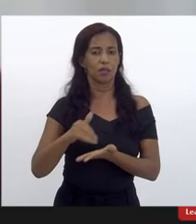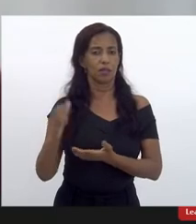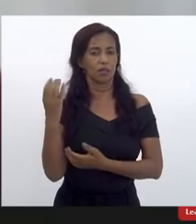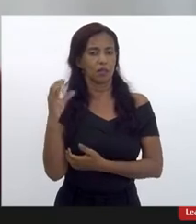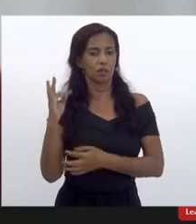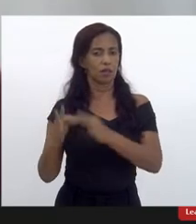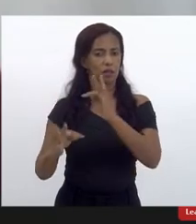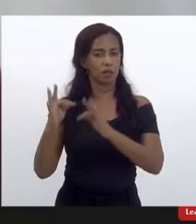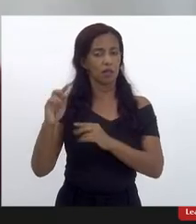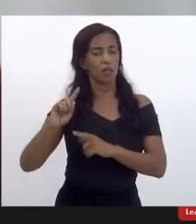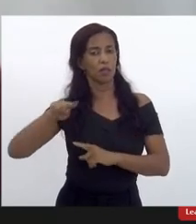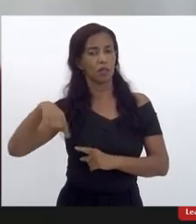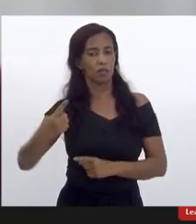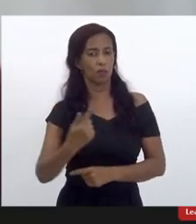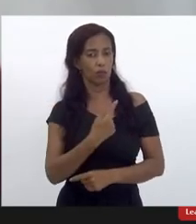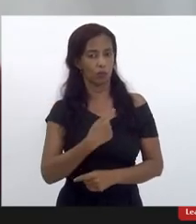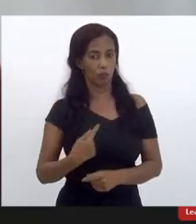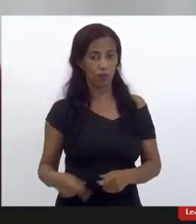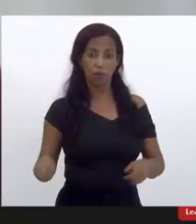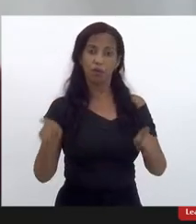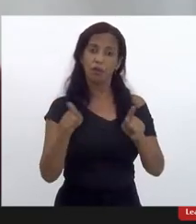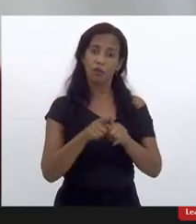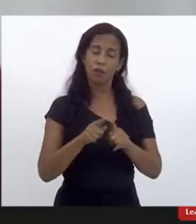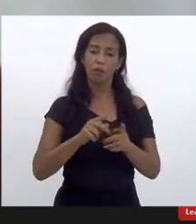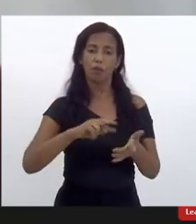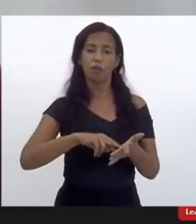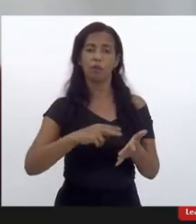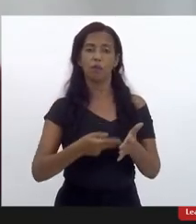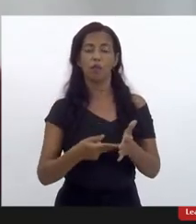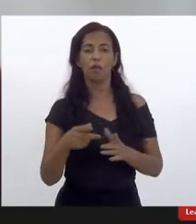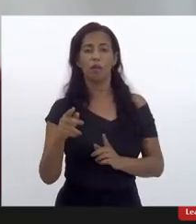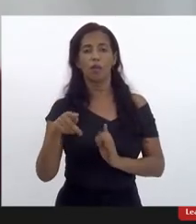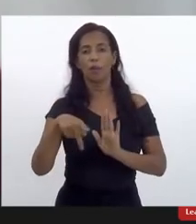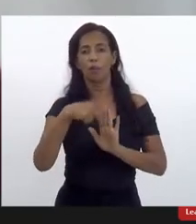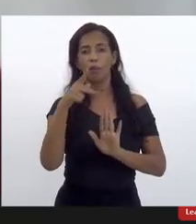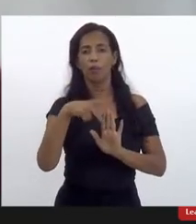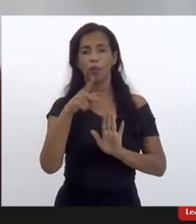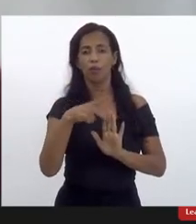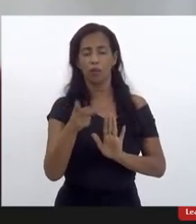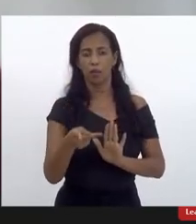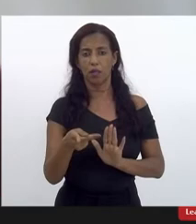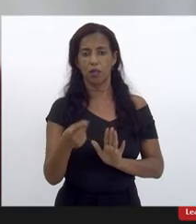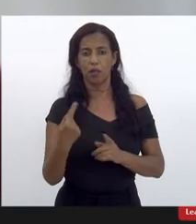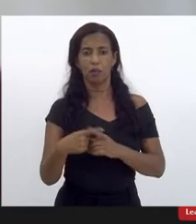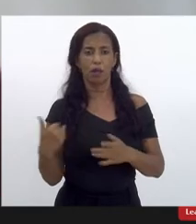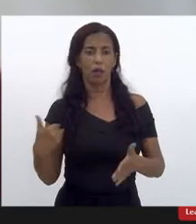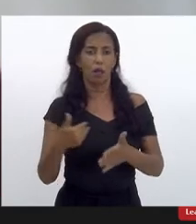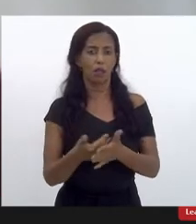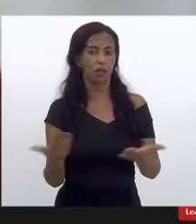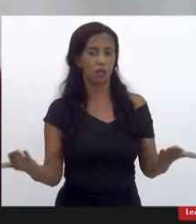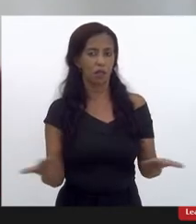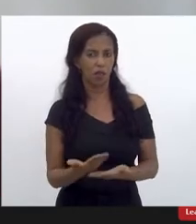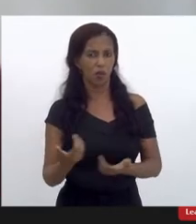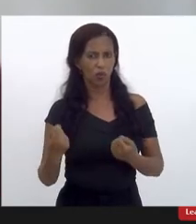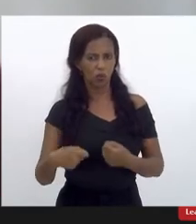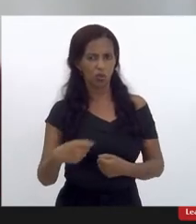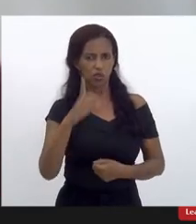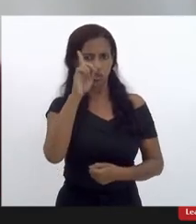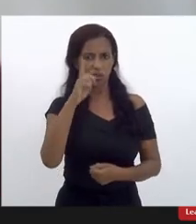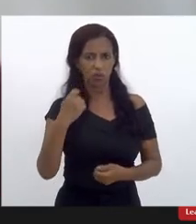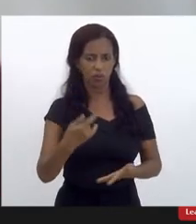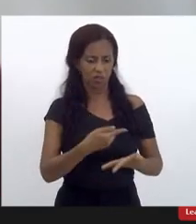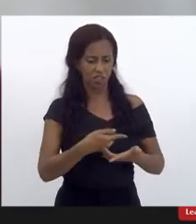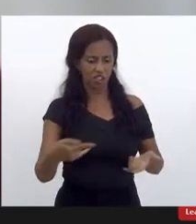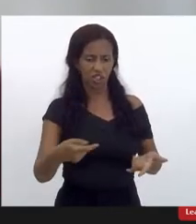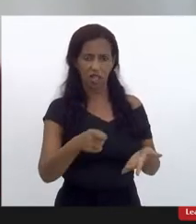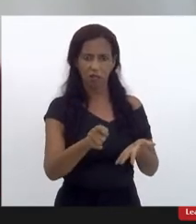ao governador, assim como uma alteração na portaria, porque é um absurdo que até hoje nossos diretores têm que usar cheque para fazer